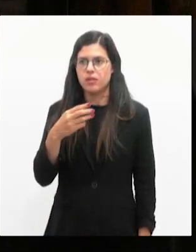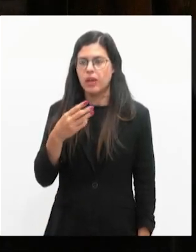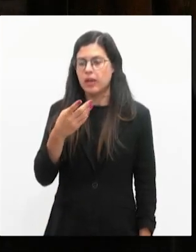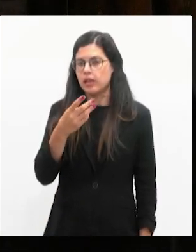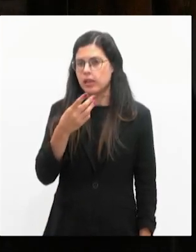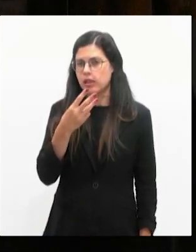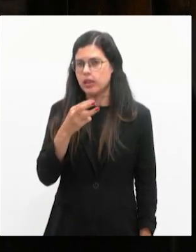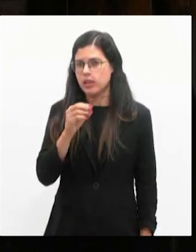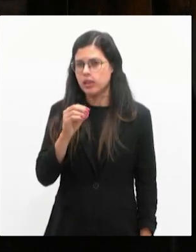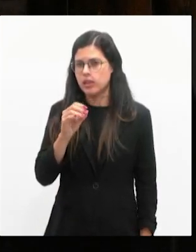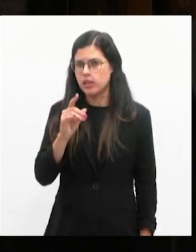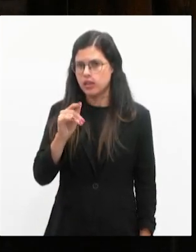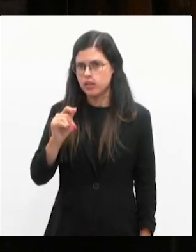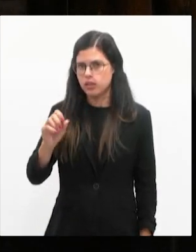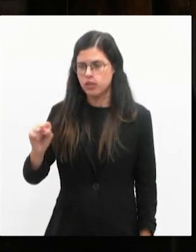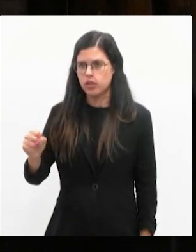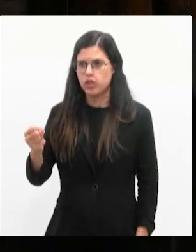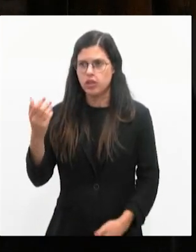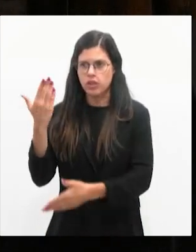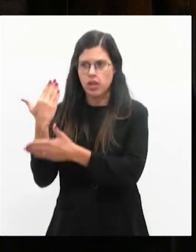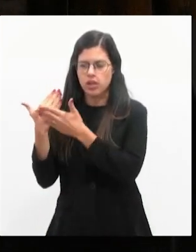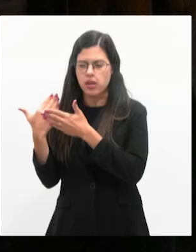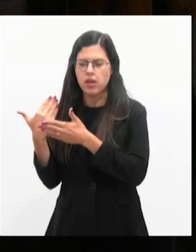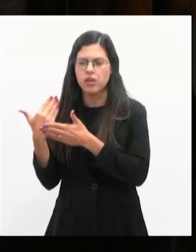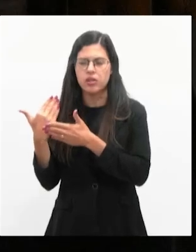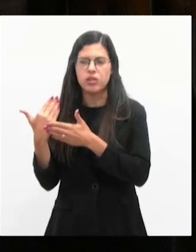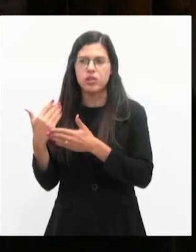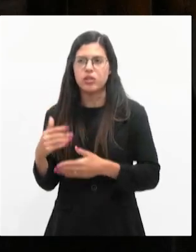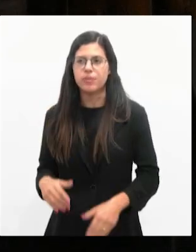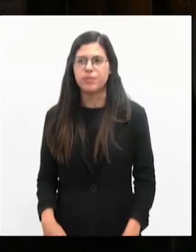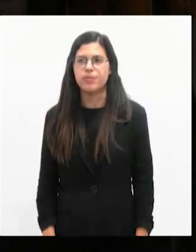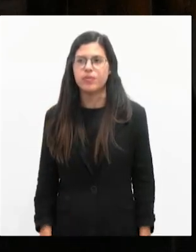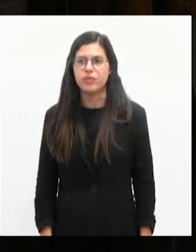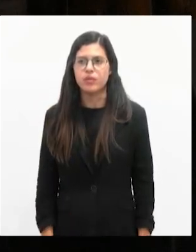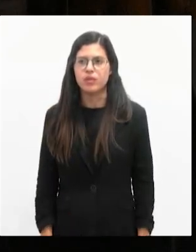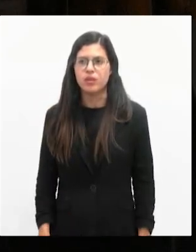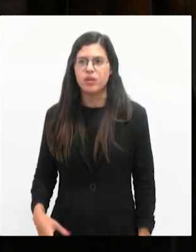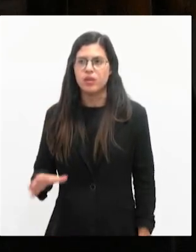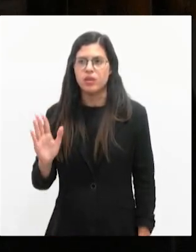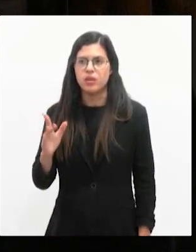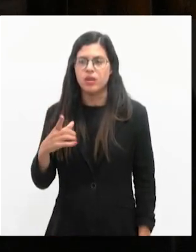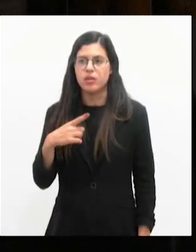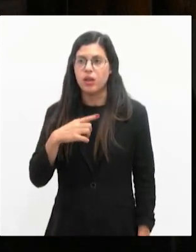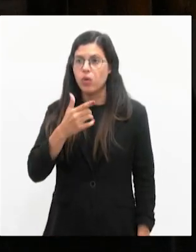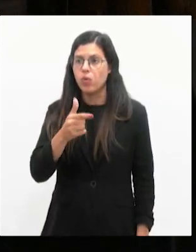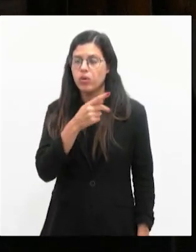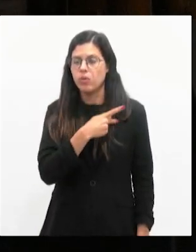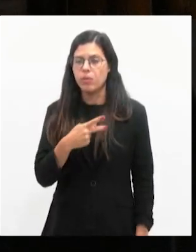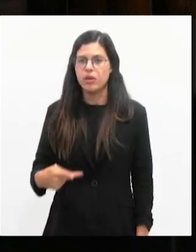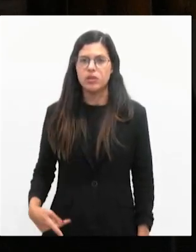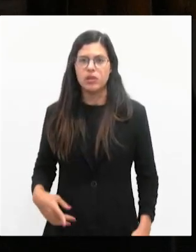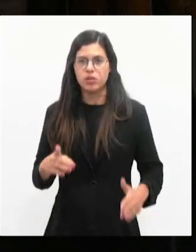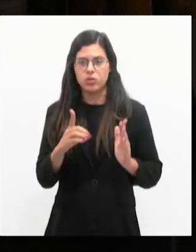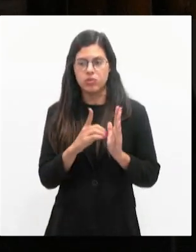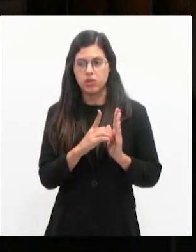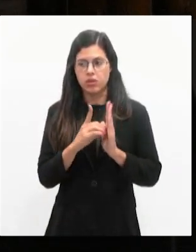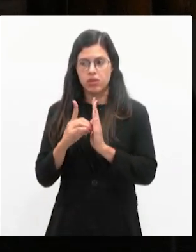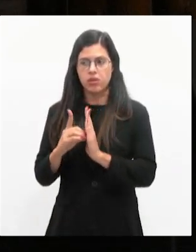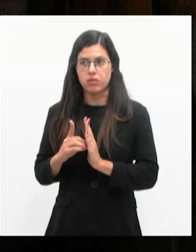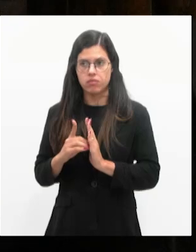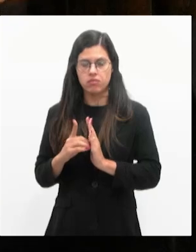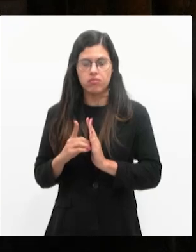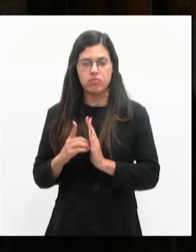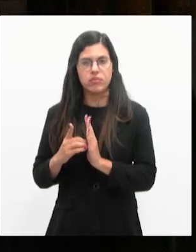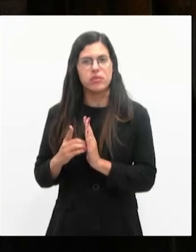atrás, talvez não muito mais que isso, já tem um outro presidente do DETRAN, que